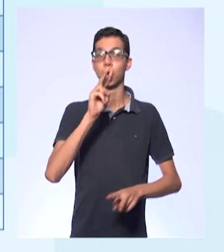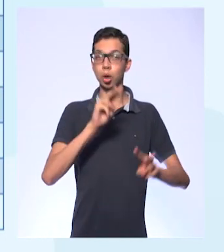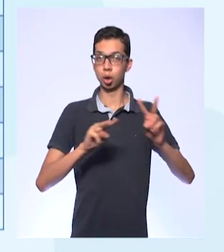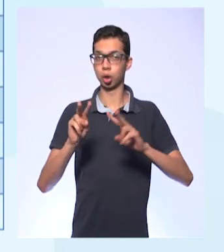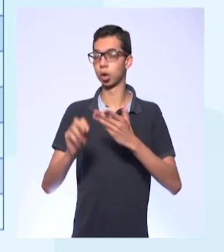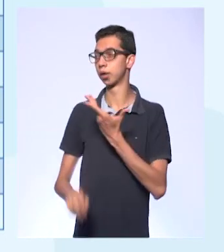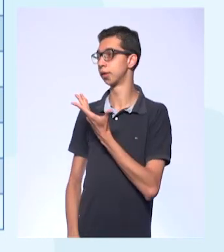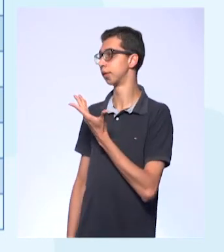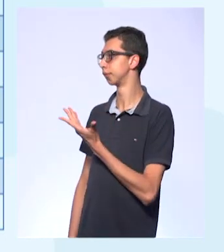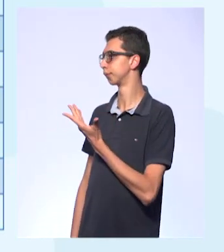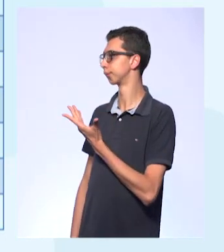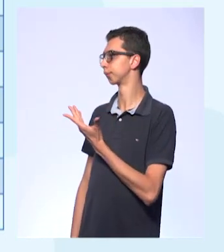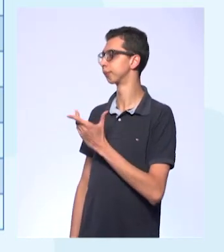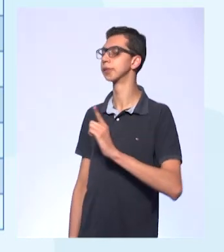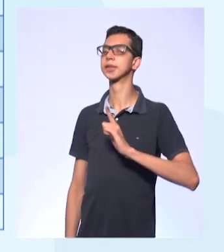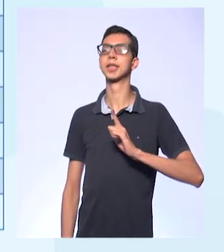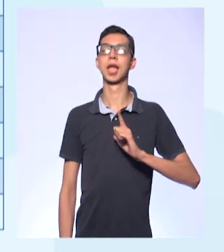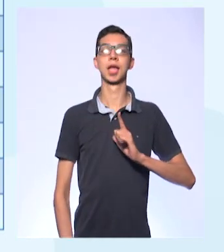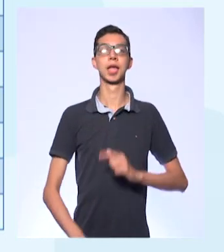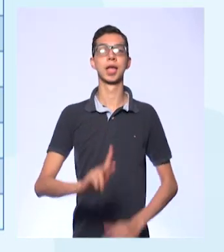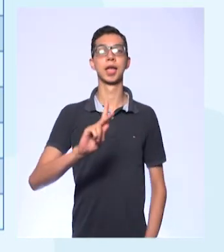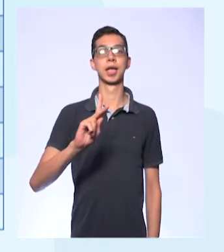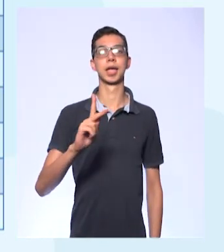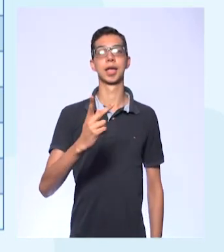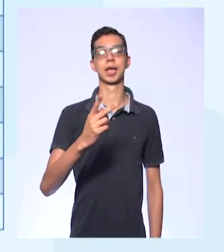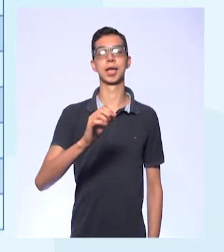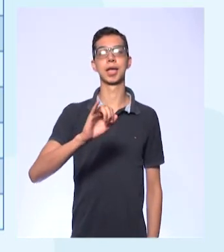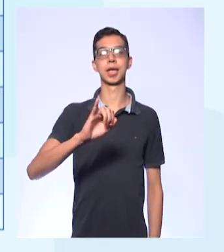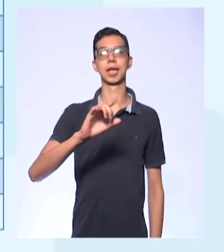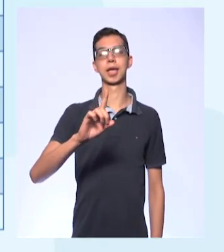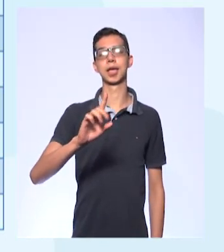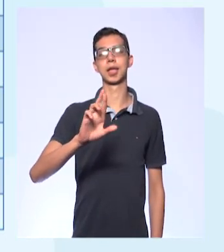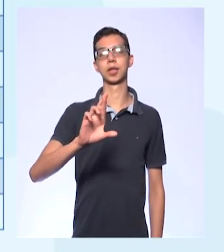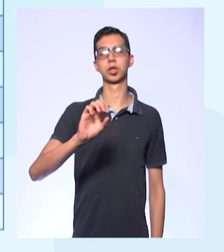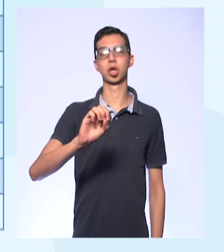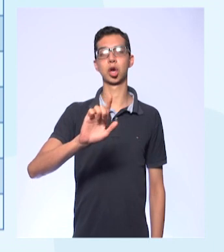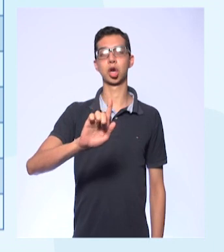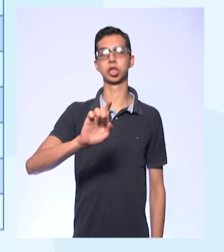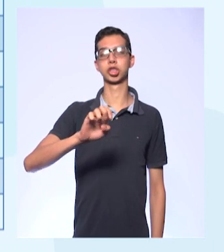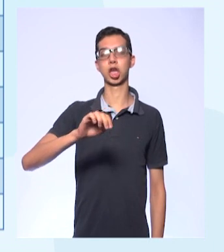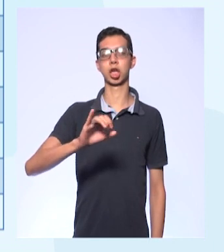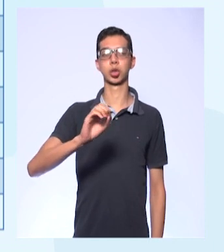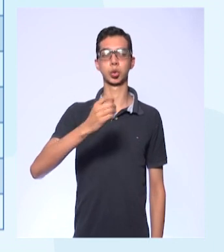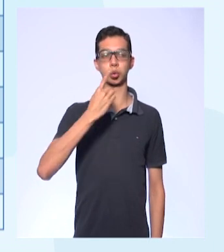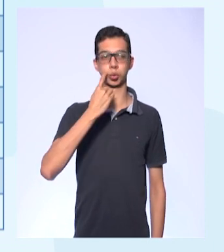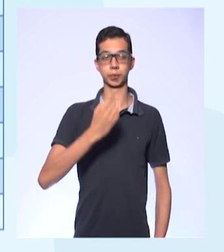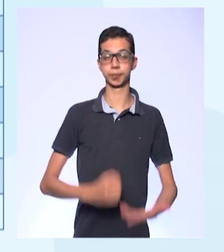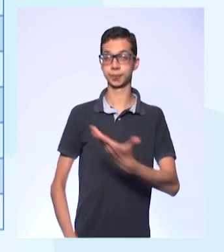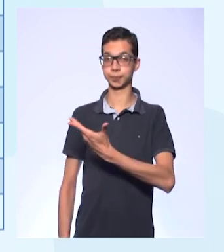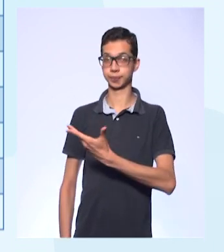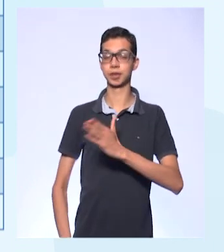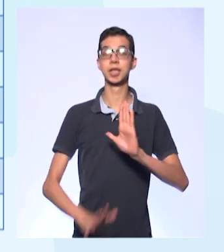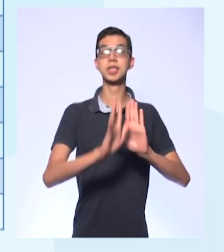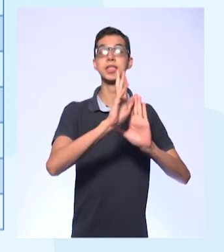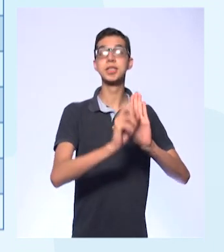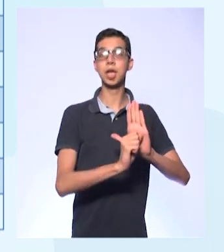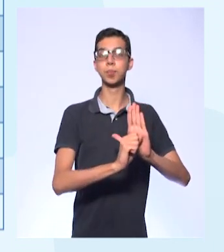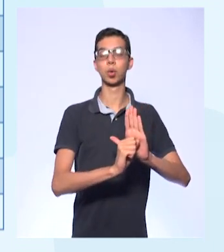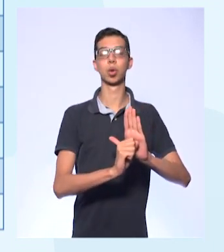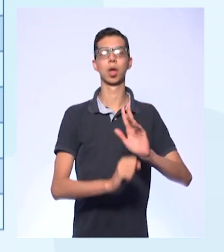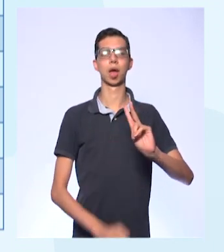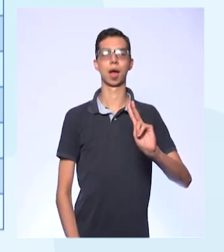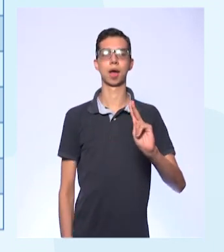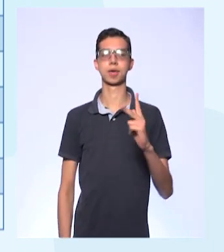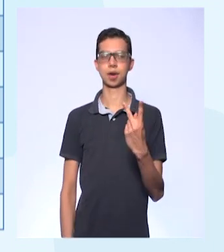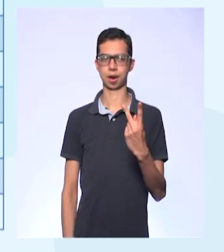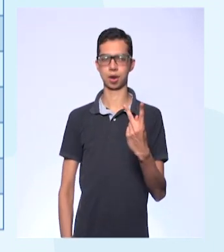tenho lá, por exemplo, o hidrogênio. Né? Eu tenho o elemento químico hidrogênio, a simbologia H, o número atômico